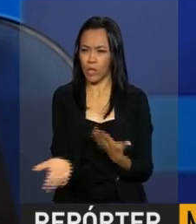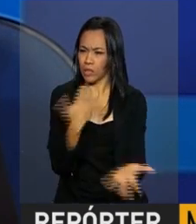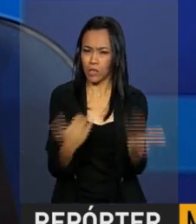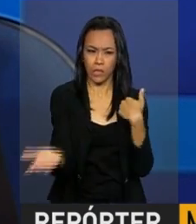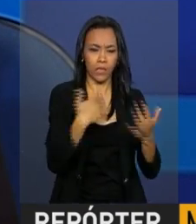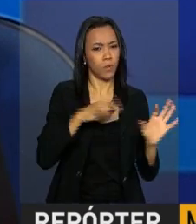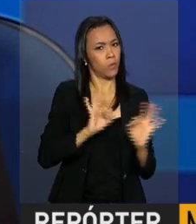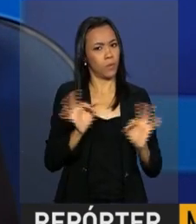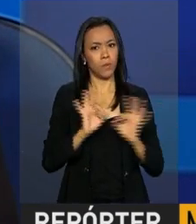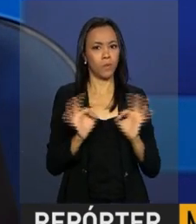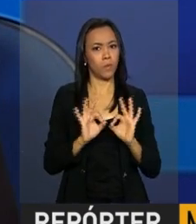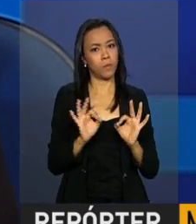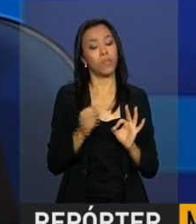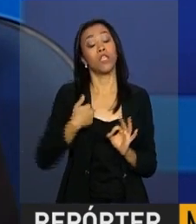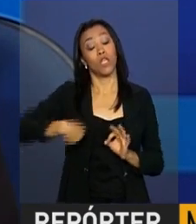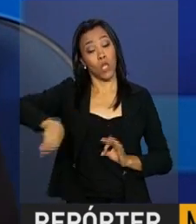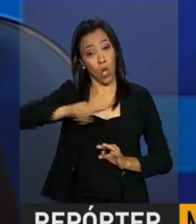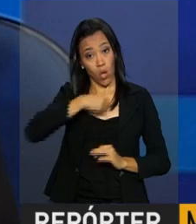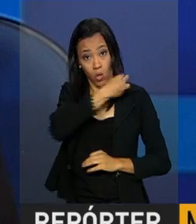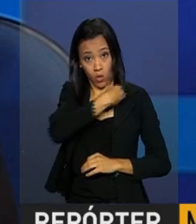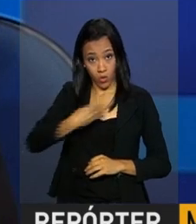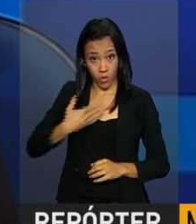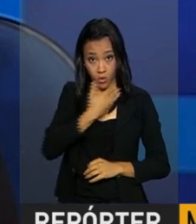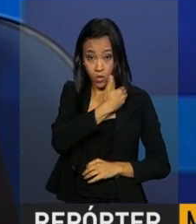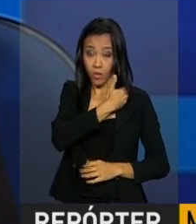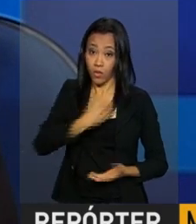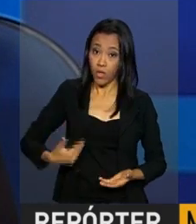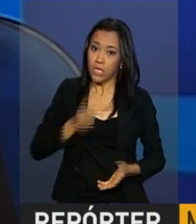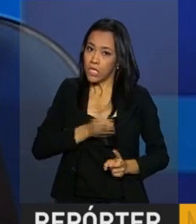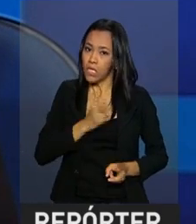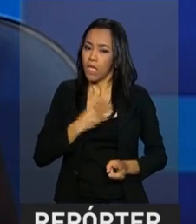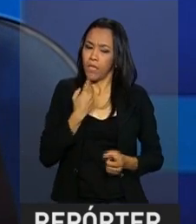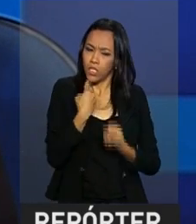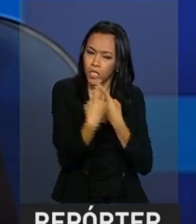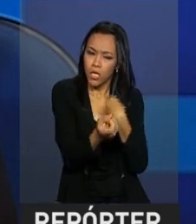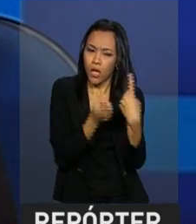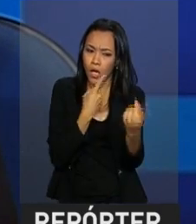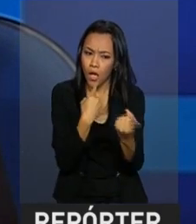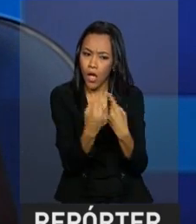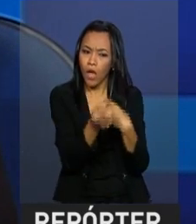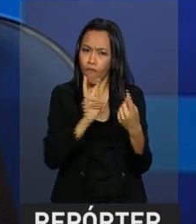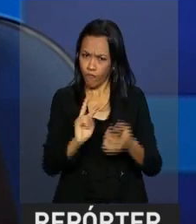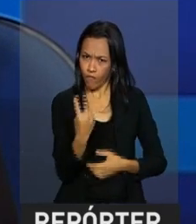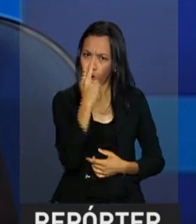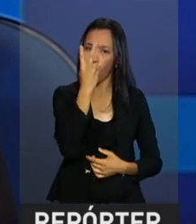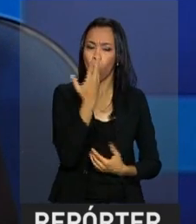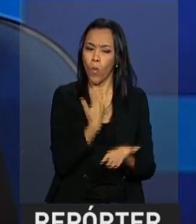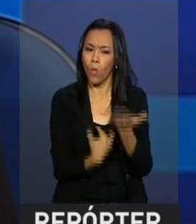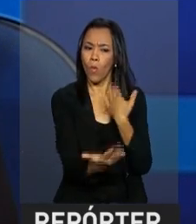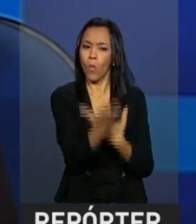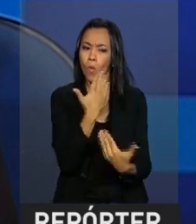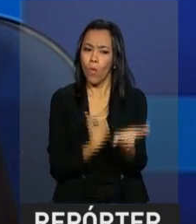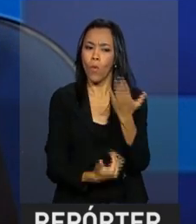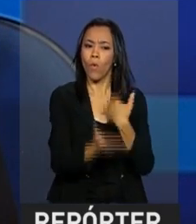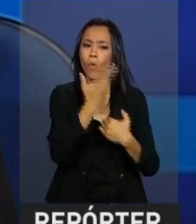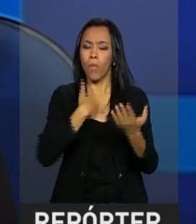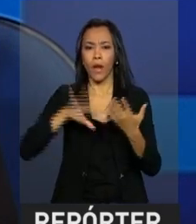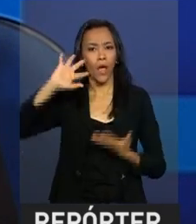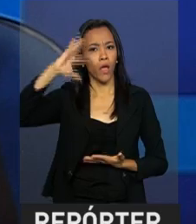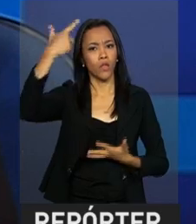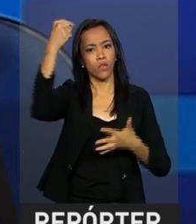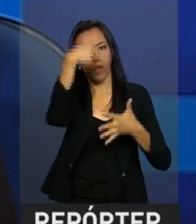nós sempre valorizamos o diálogo como caminho e canal para a